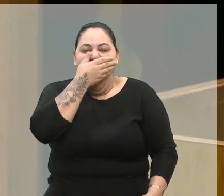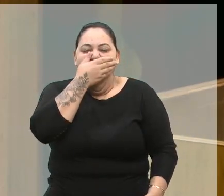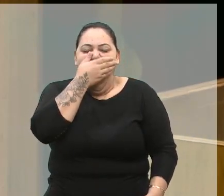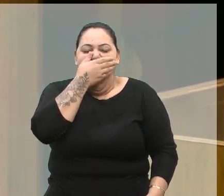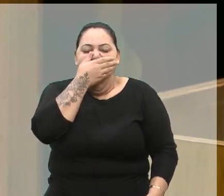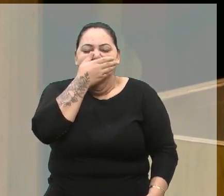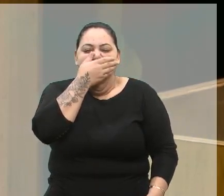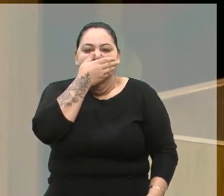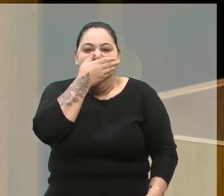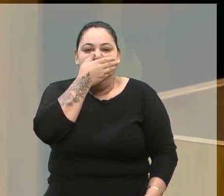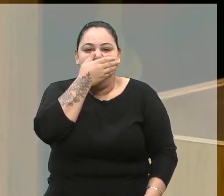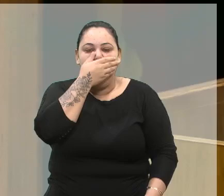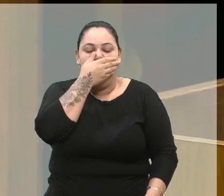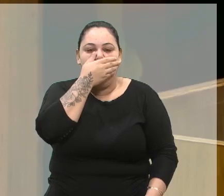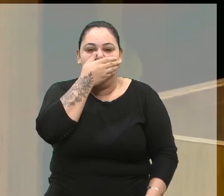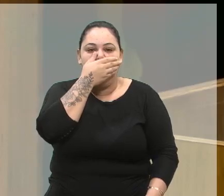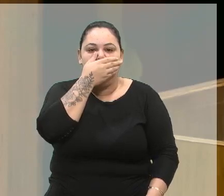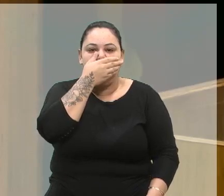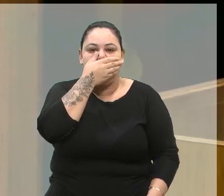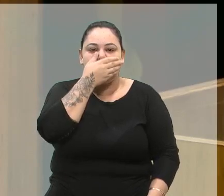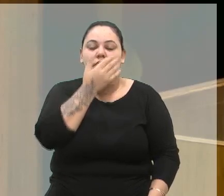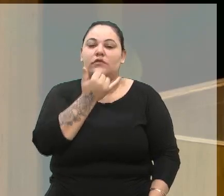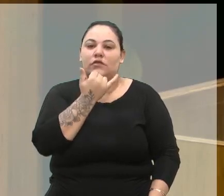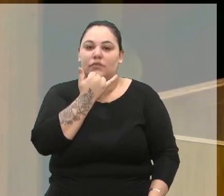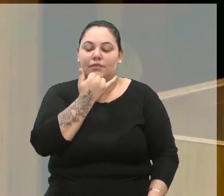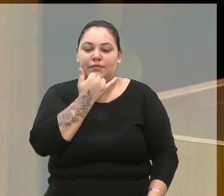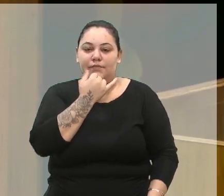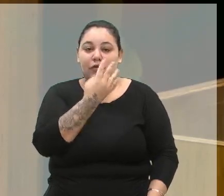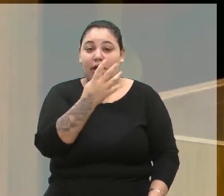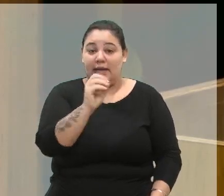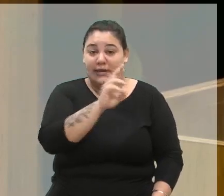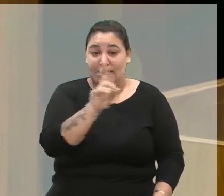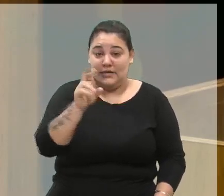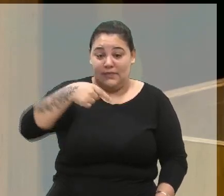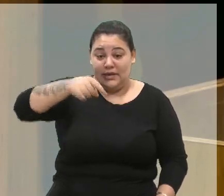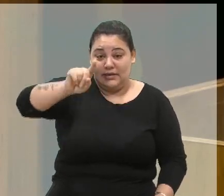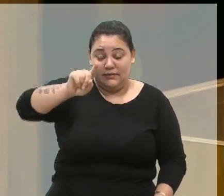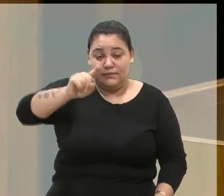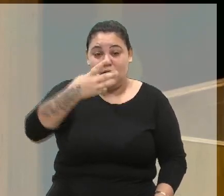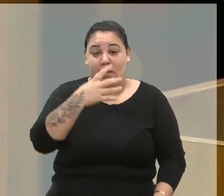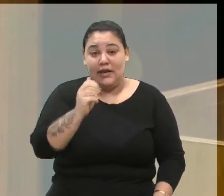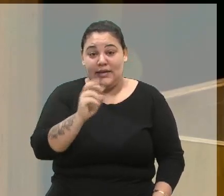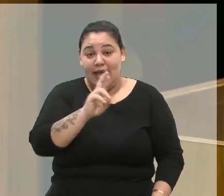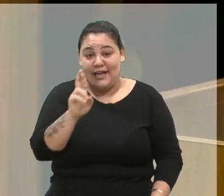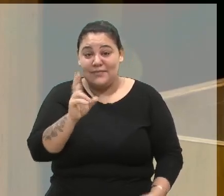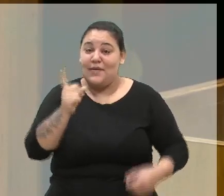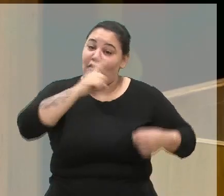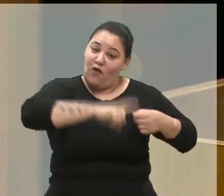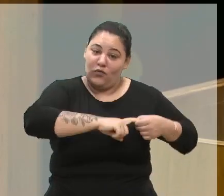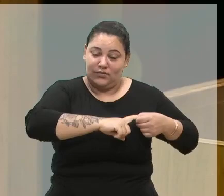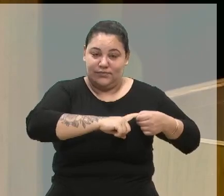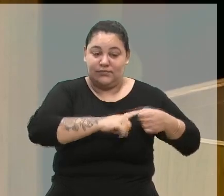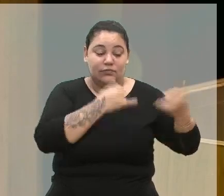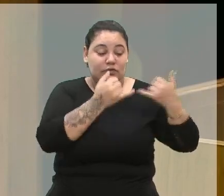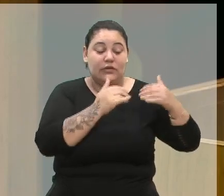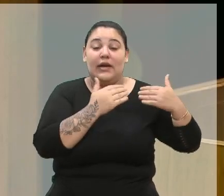usar aqui o exemplo para ir e voltar de caminhão. A gente gasta mais